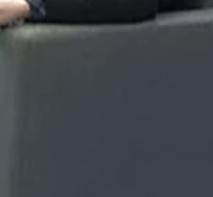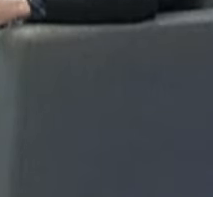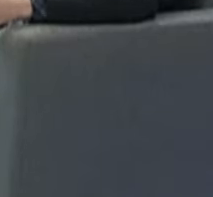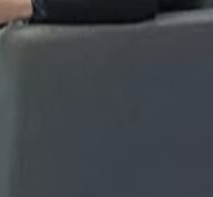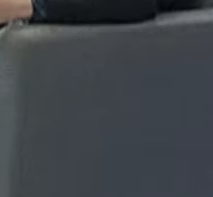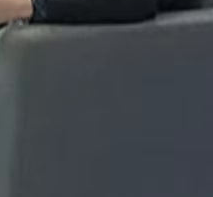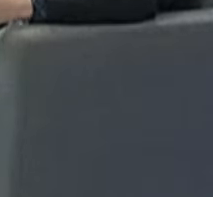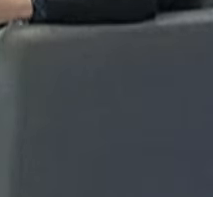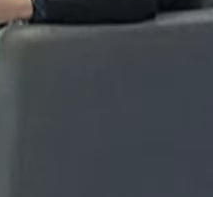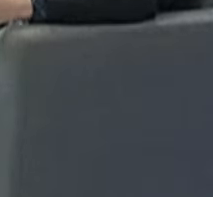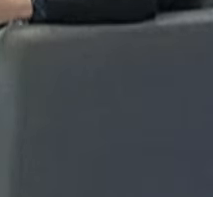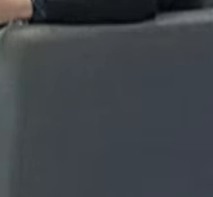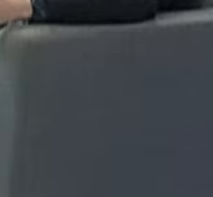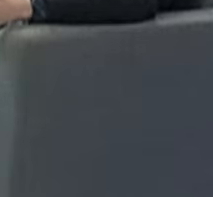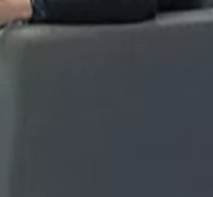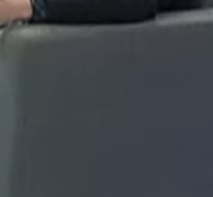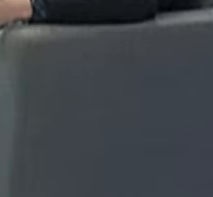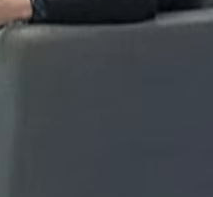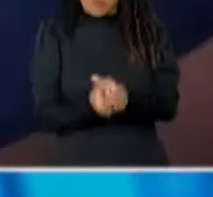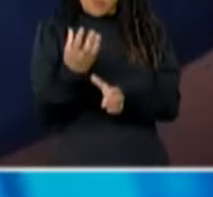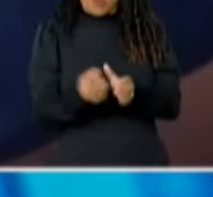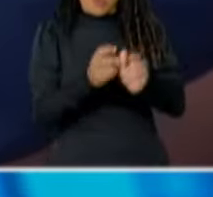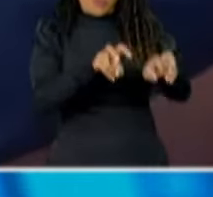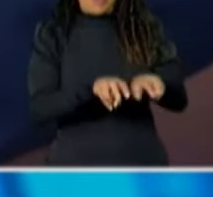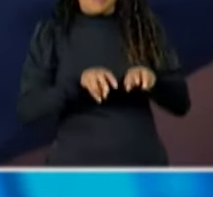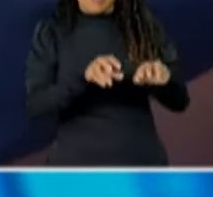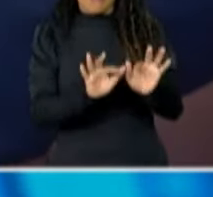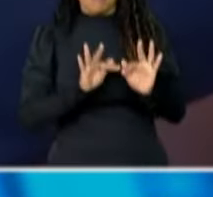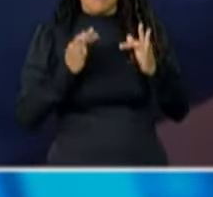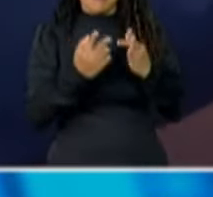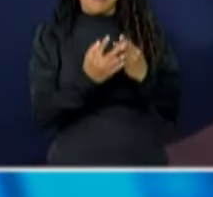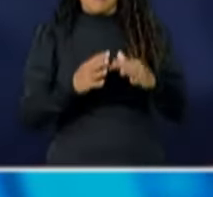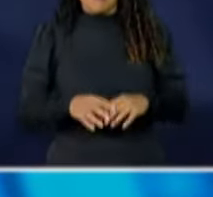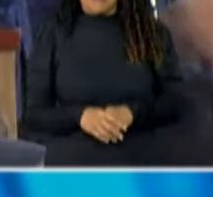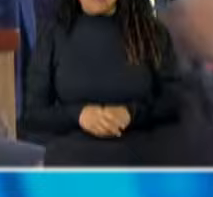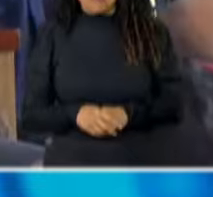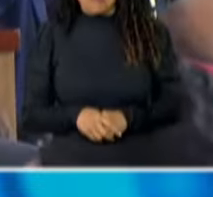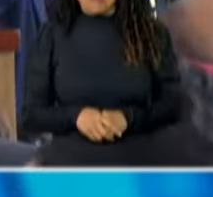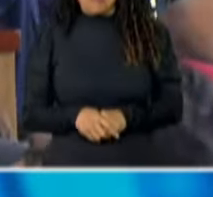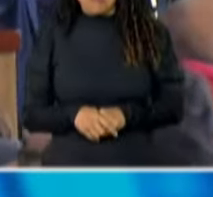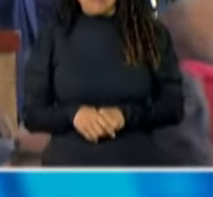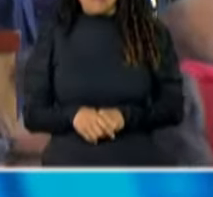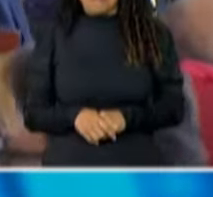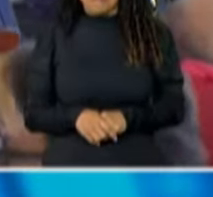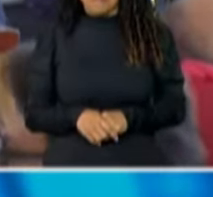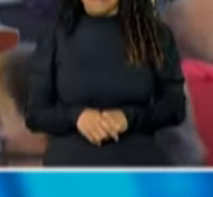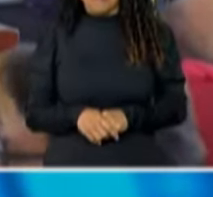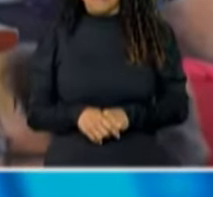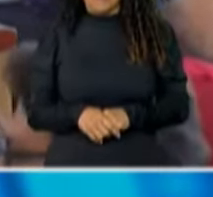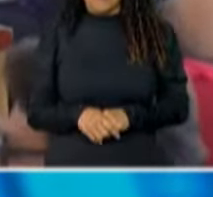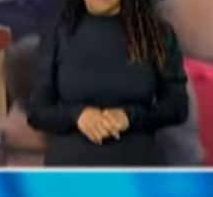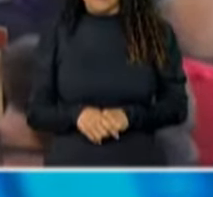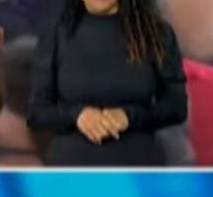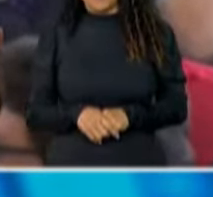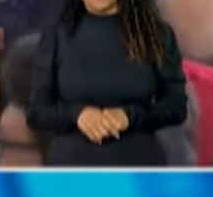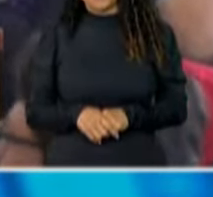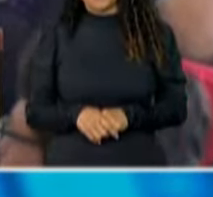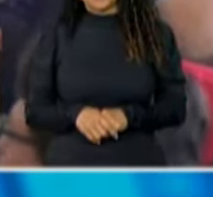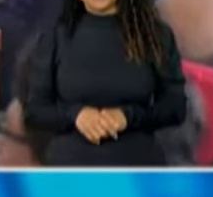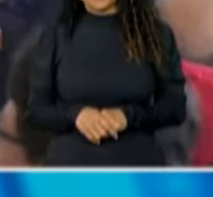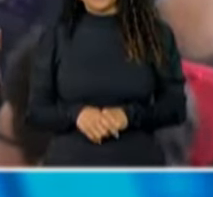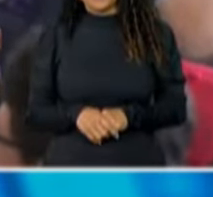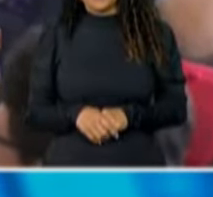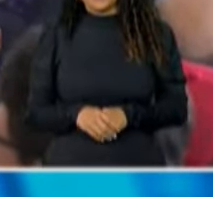vai piscando com as imagens da solenidade, onde o presidente Lula está assinando aí os decretos. Aí tudo é dinheiro,